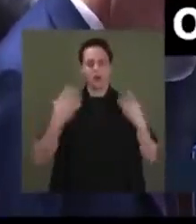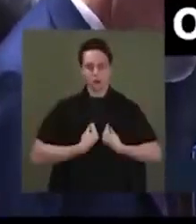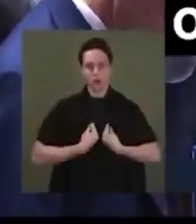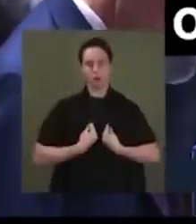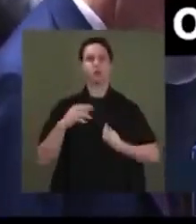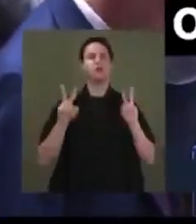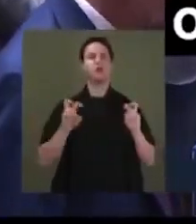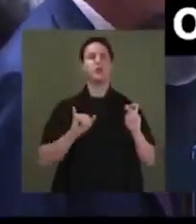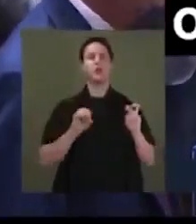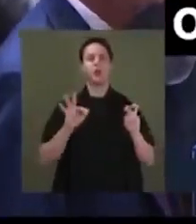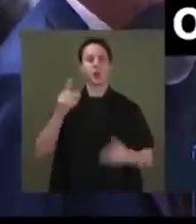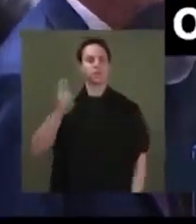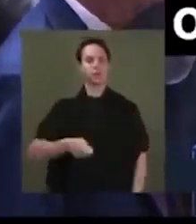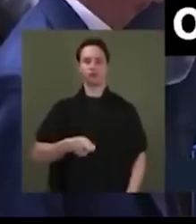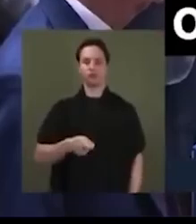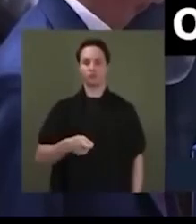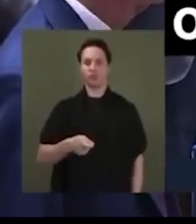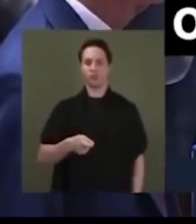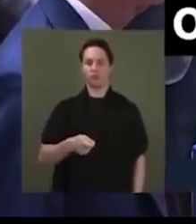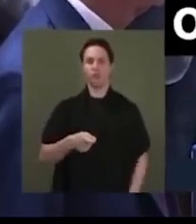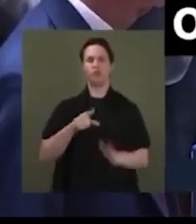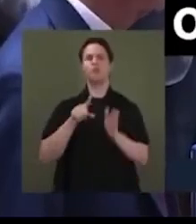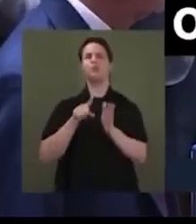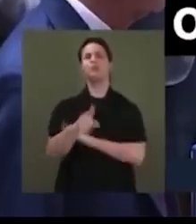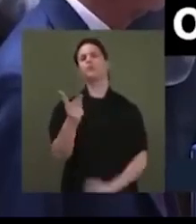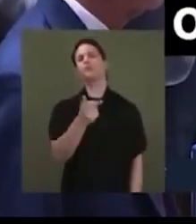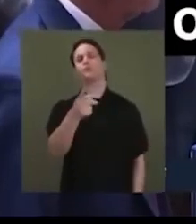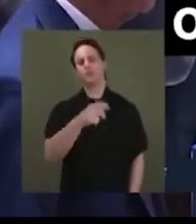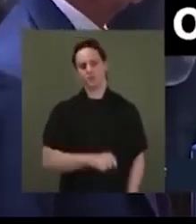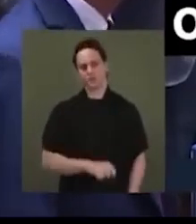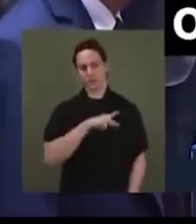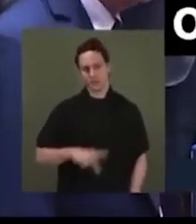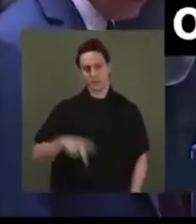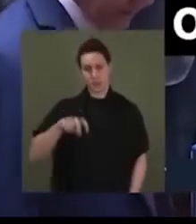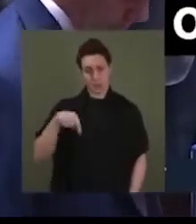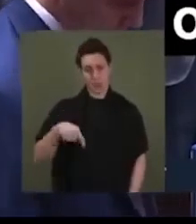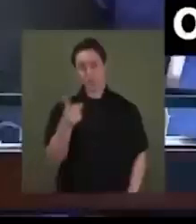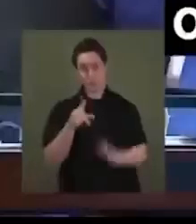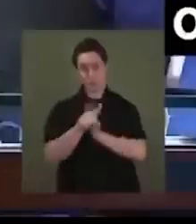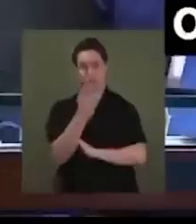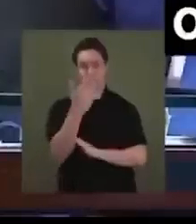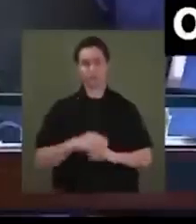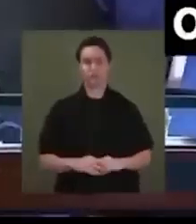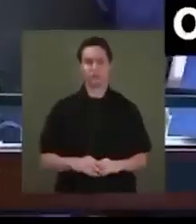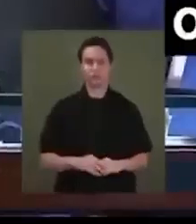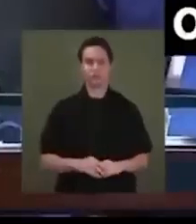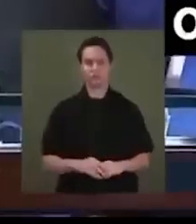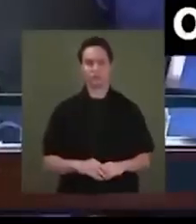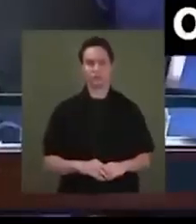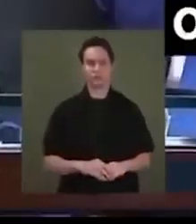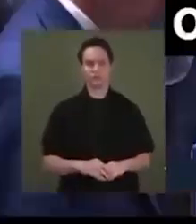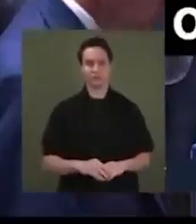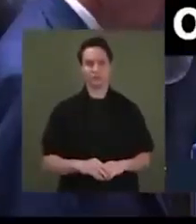decreto do IOF. Eu pergunto para os senhores presidentes reunidos aqui, um momento ímpar desse, o Senado